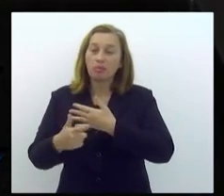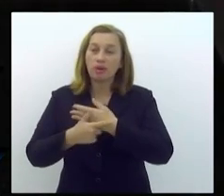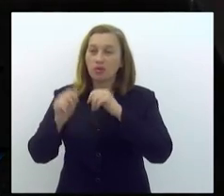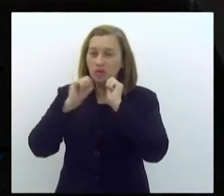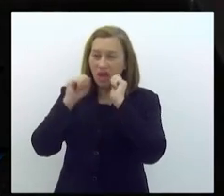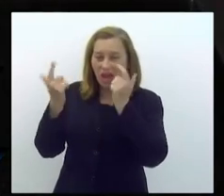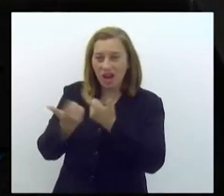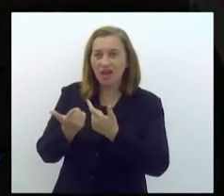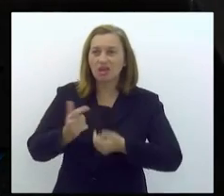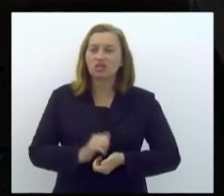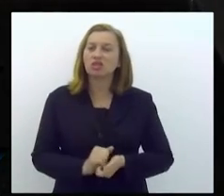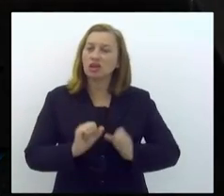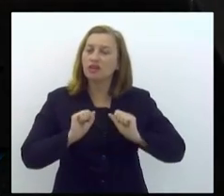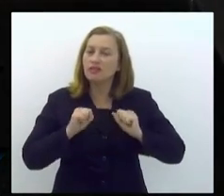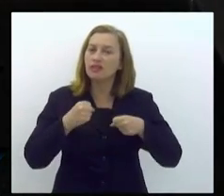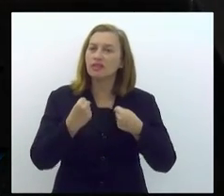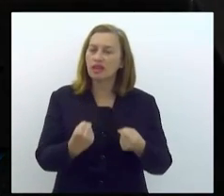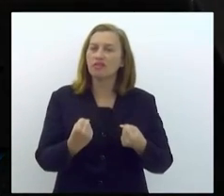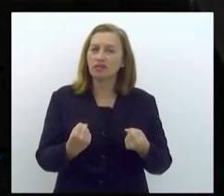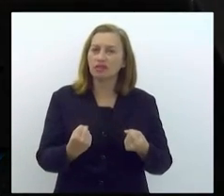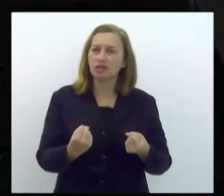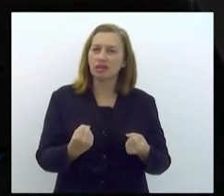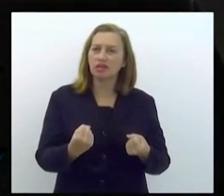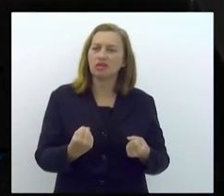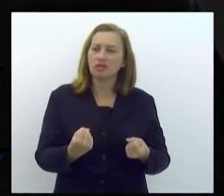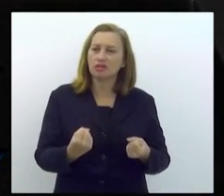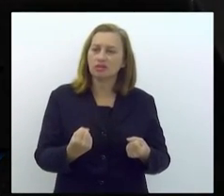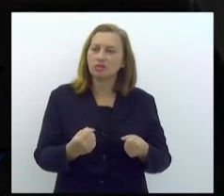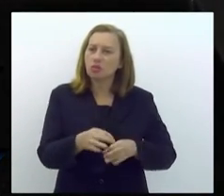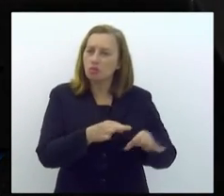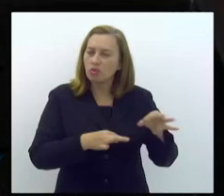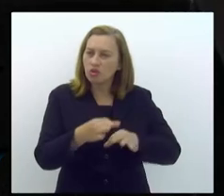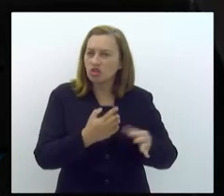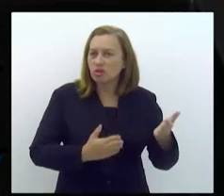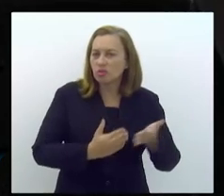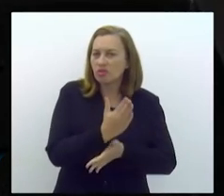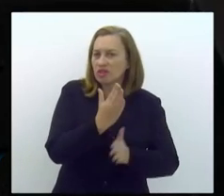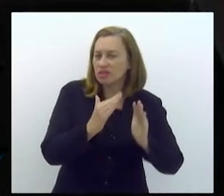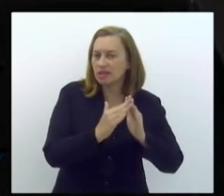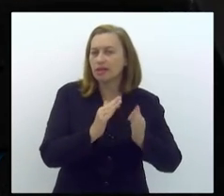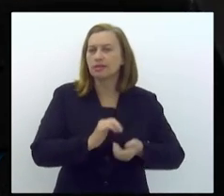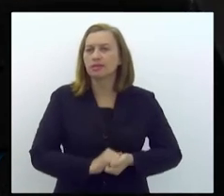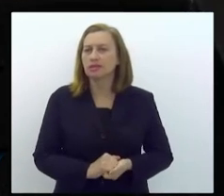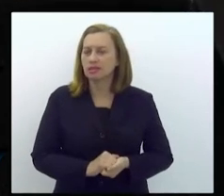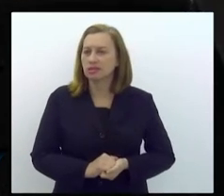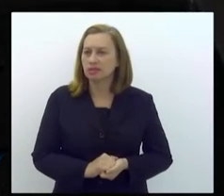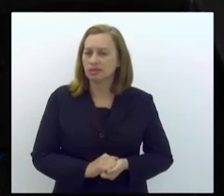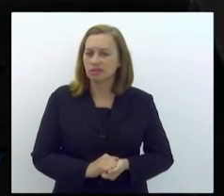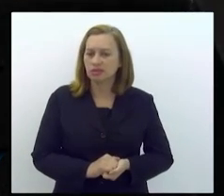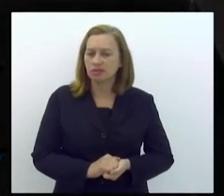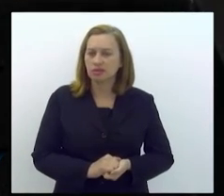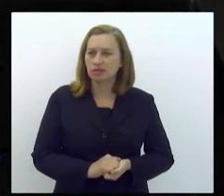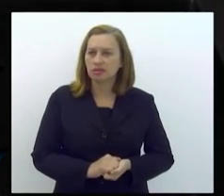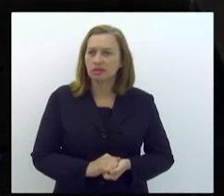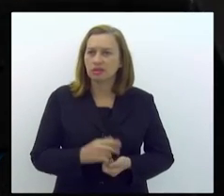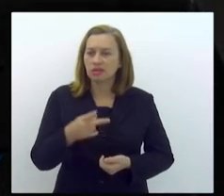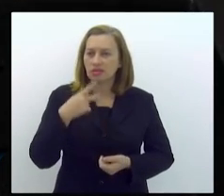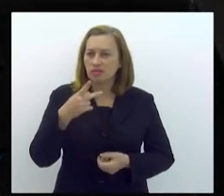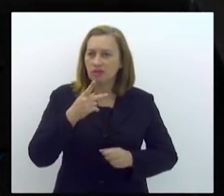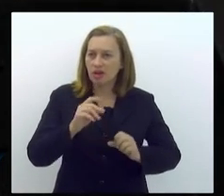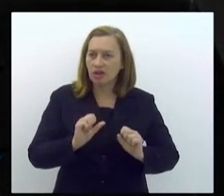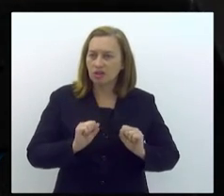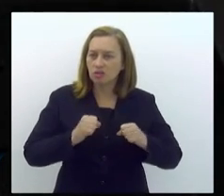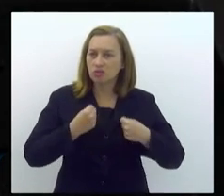né a defesa de um projeto aprovado nessa casa que trata da Dedicação